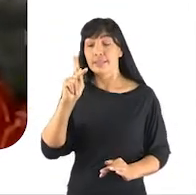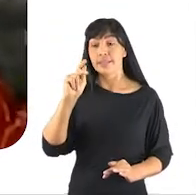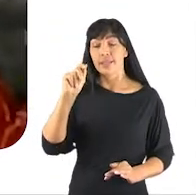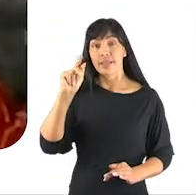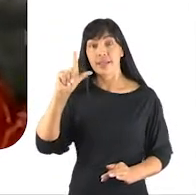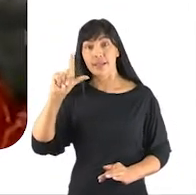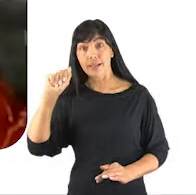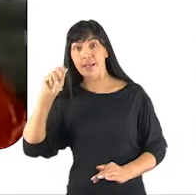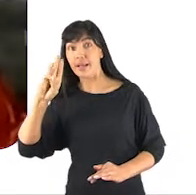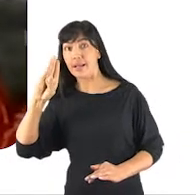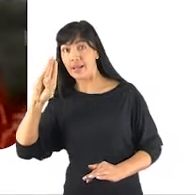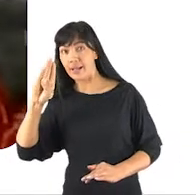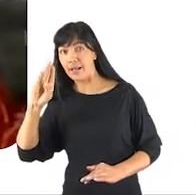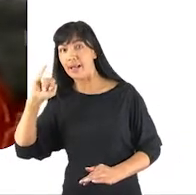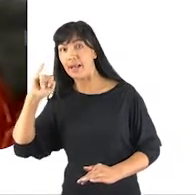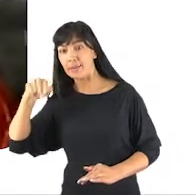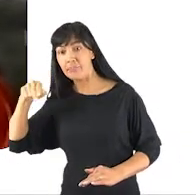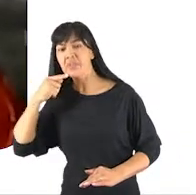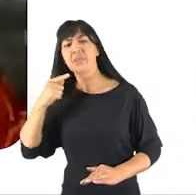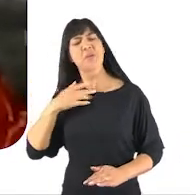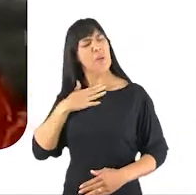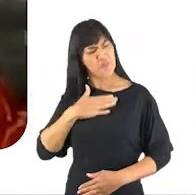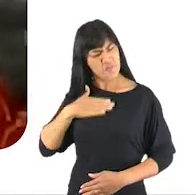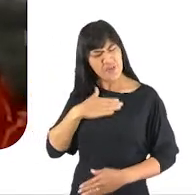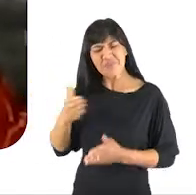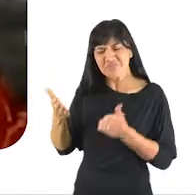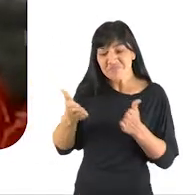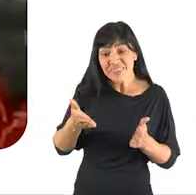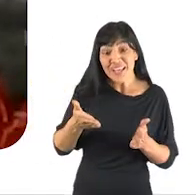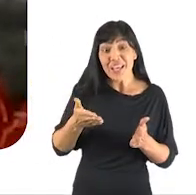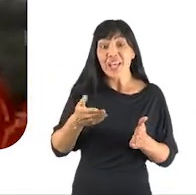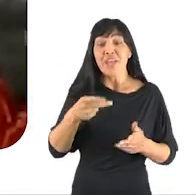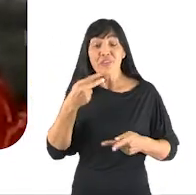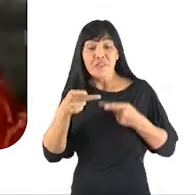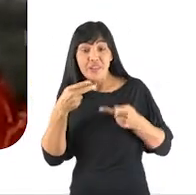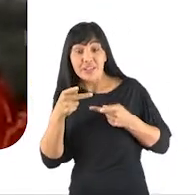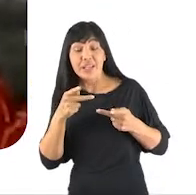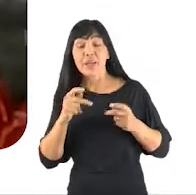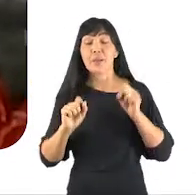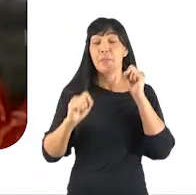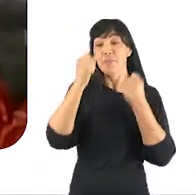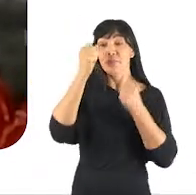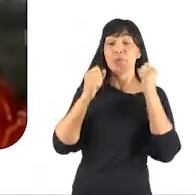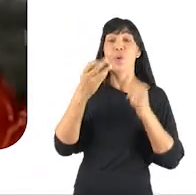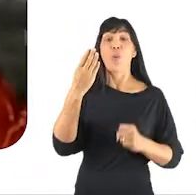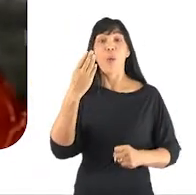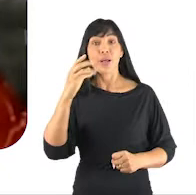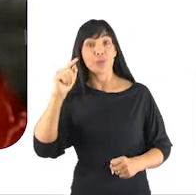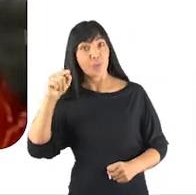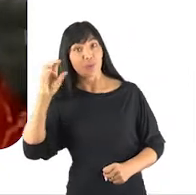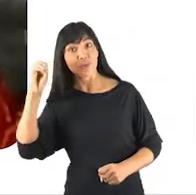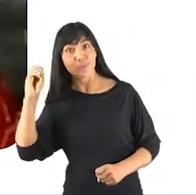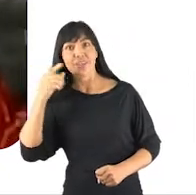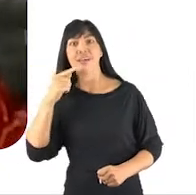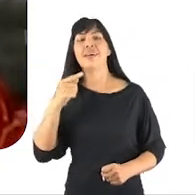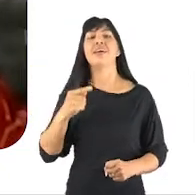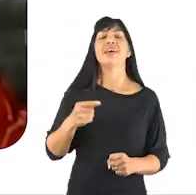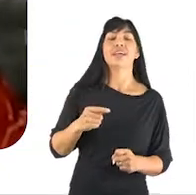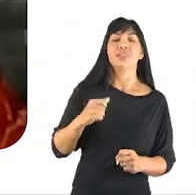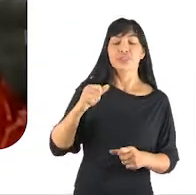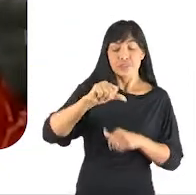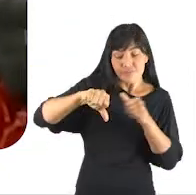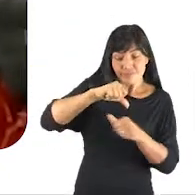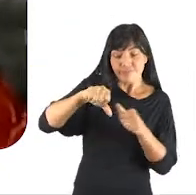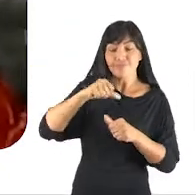Klabin. É um prazer hoje estar aqui falando um pouquinho de Indústria 4.0, de transformação